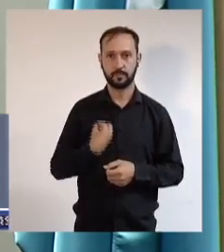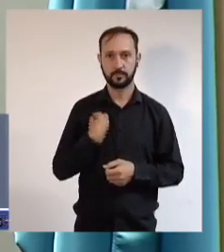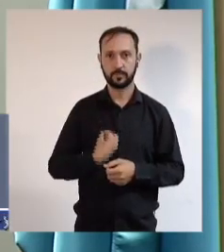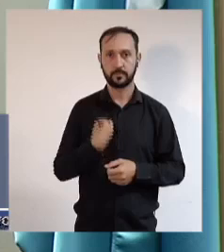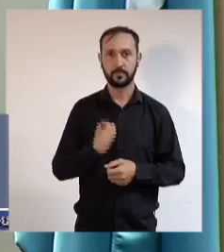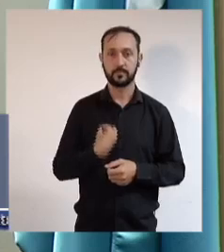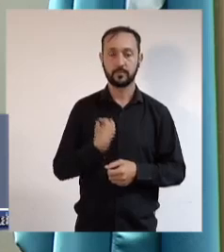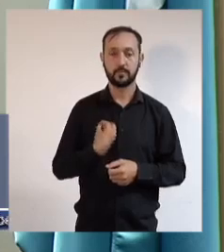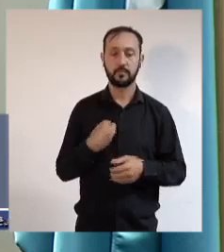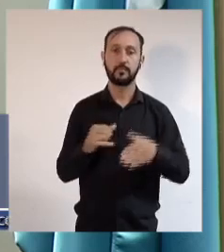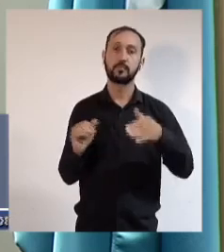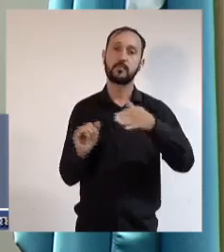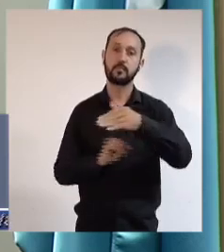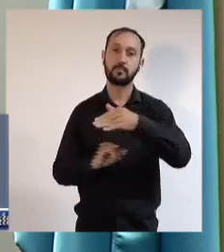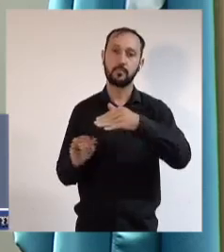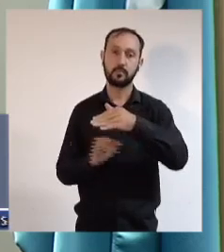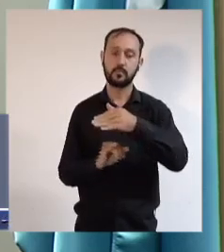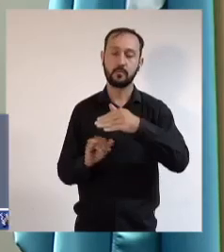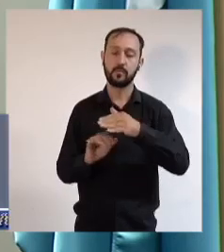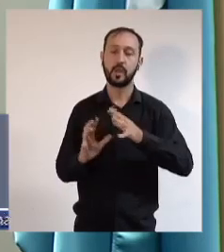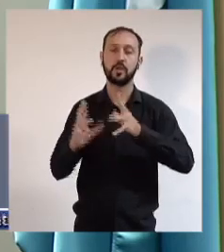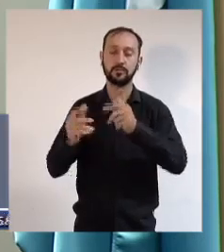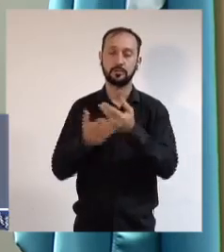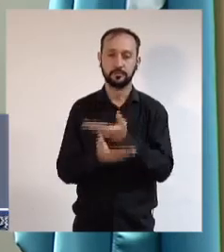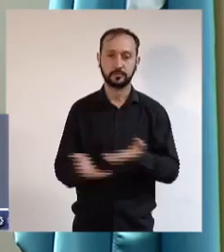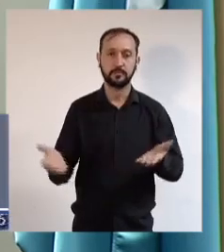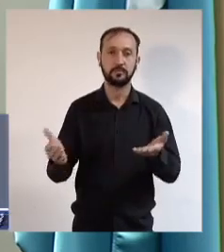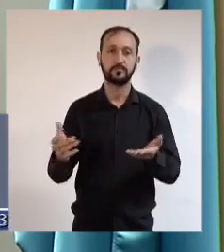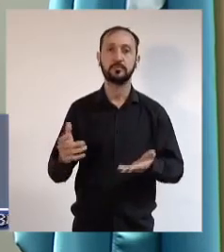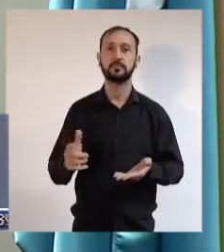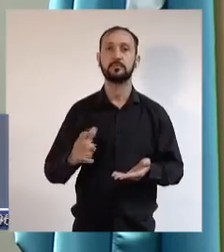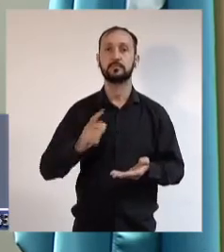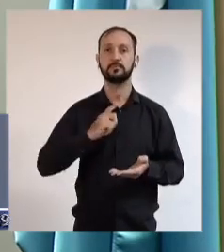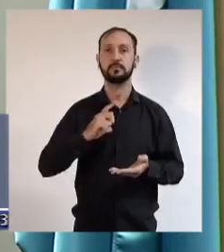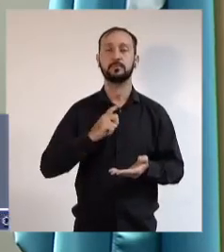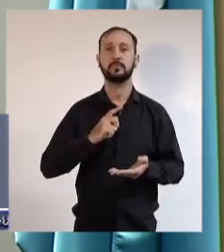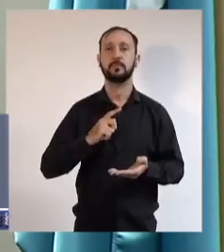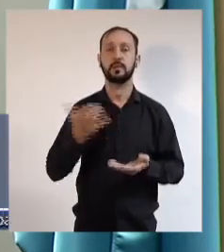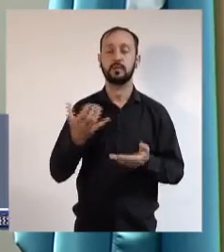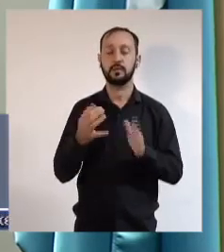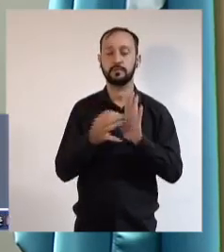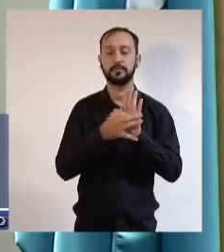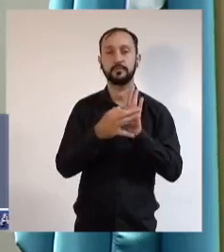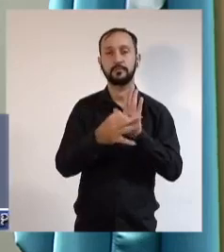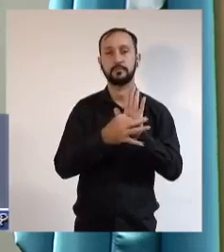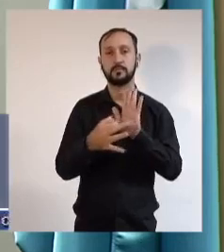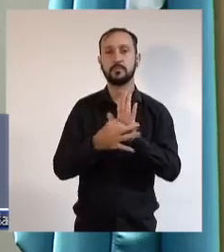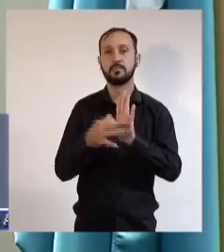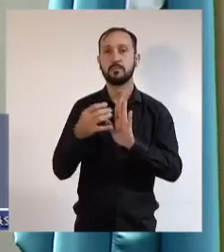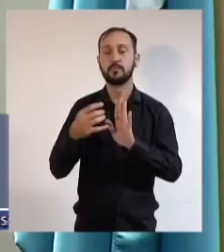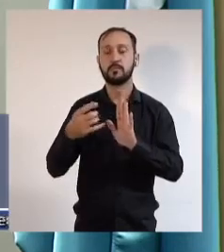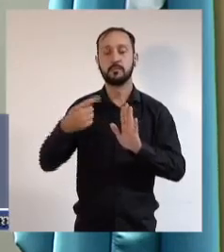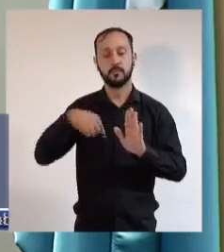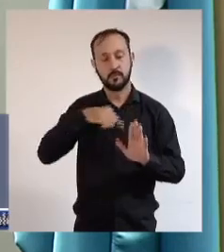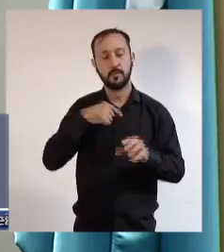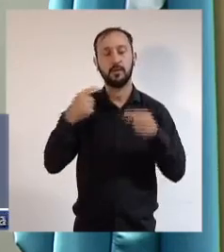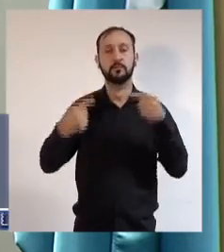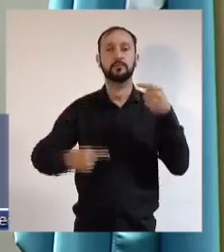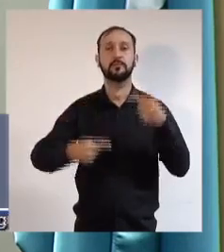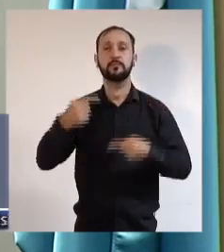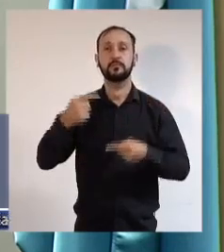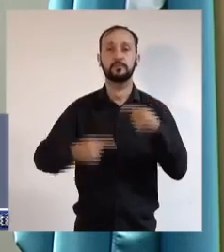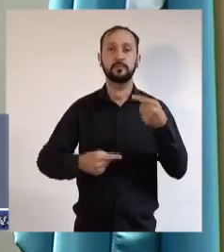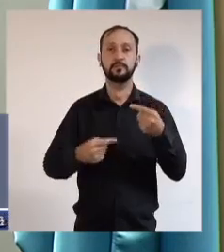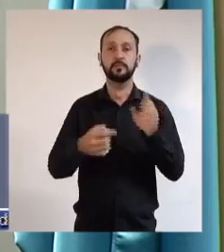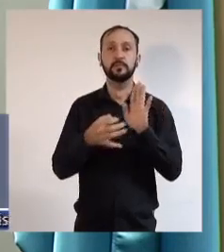das entidades como um todo nós vamos acolher propostas de debate e